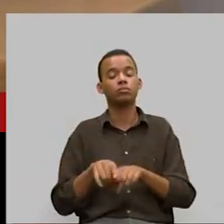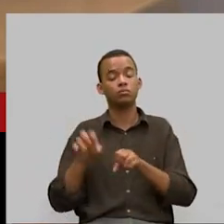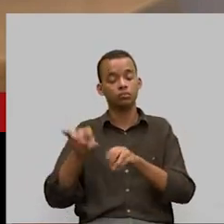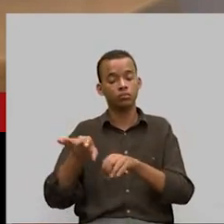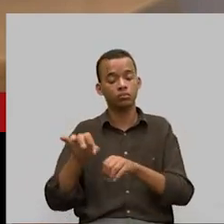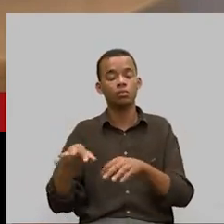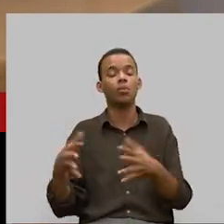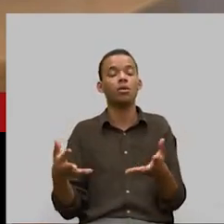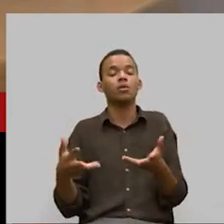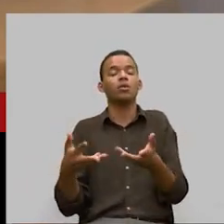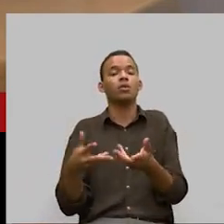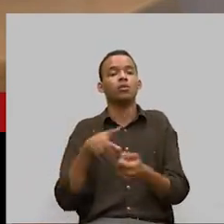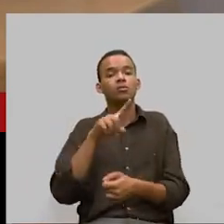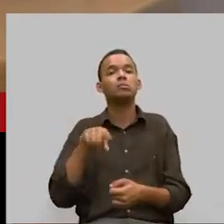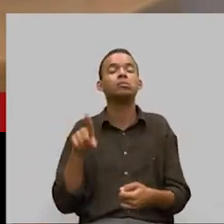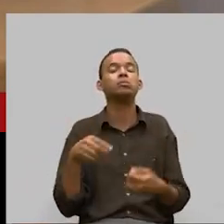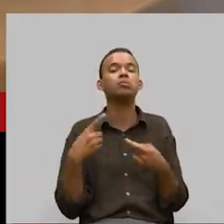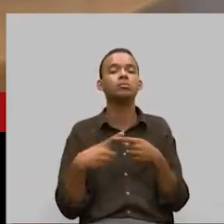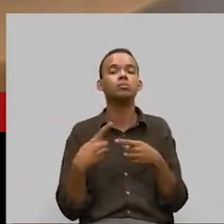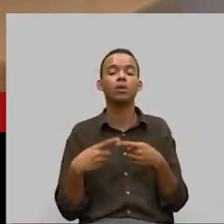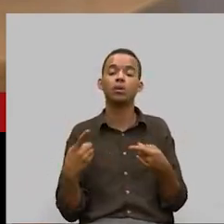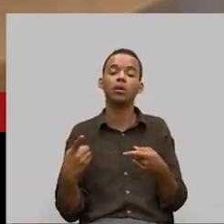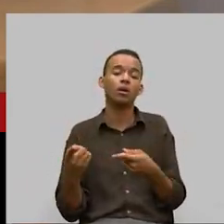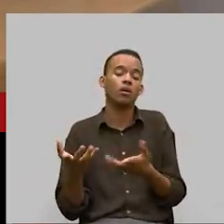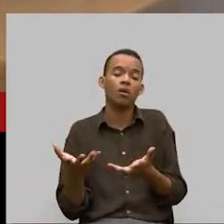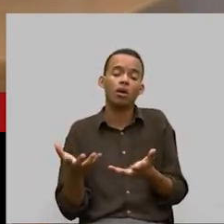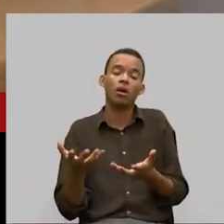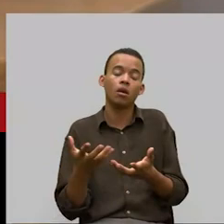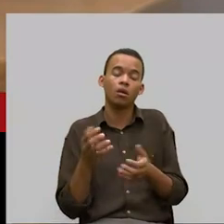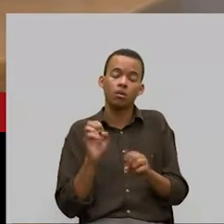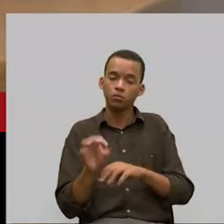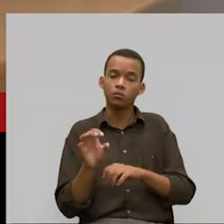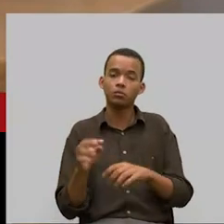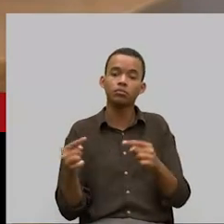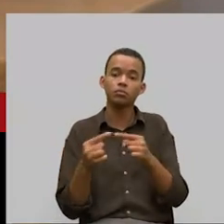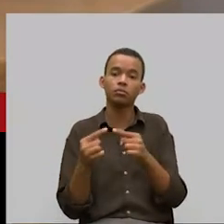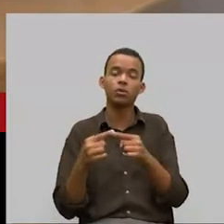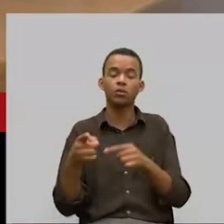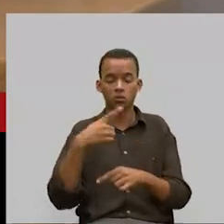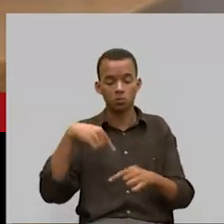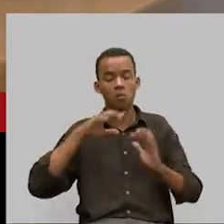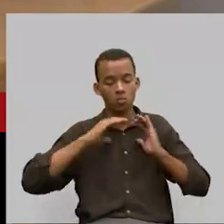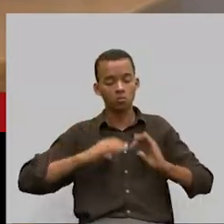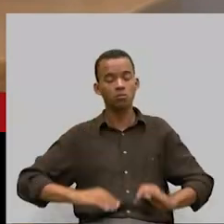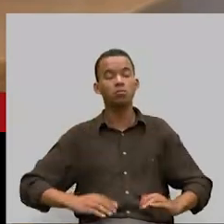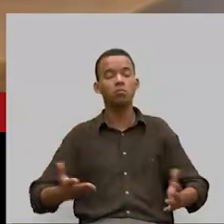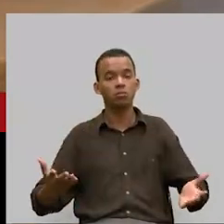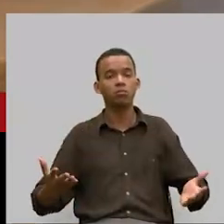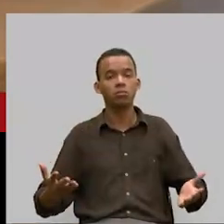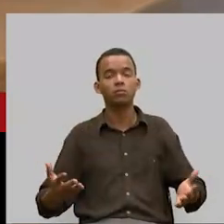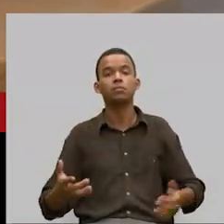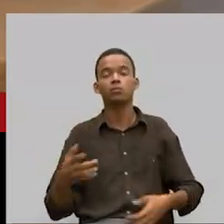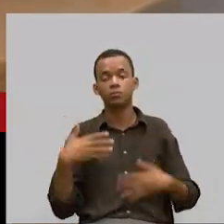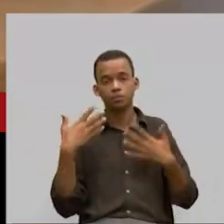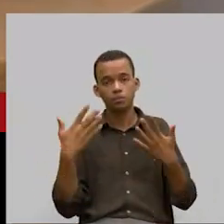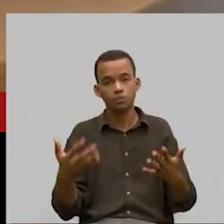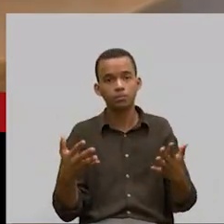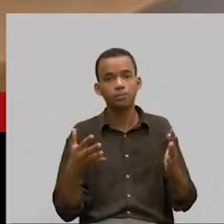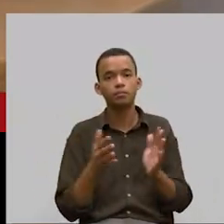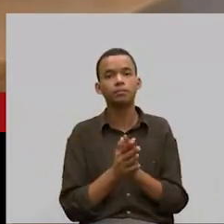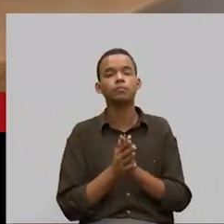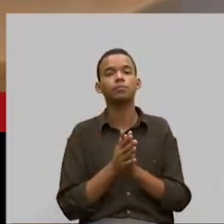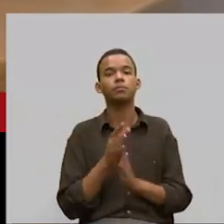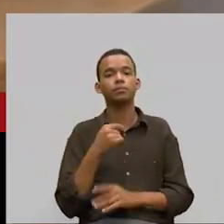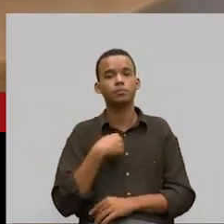para aqueles que querem uma educação diferente Nós também somos cidadãos Então eu